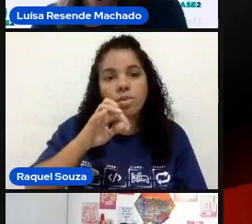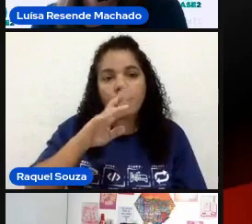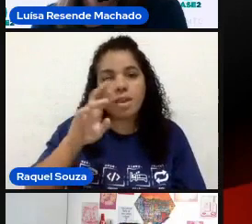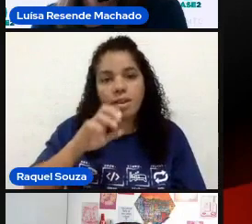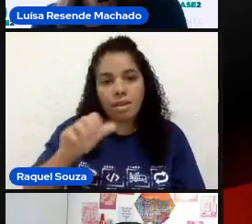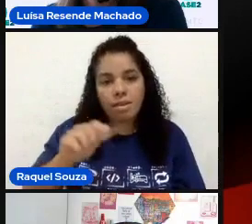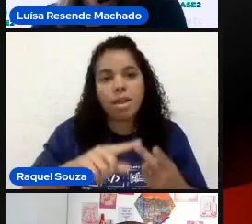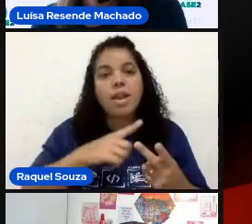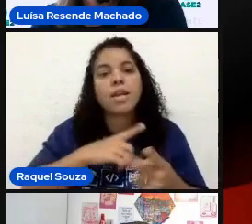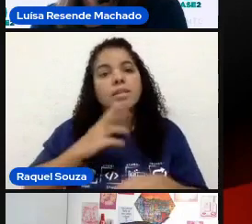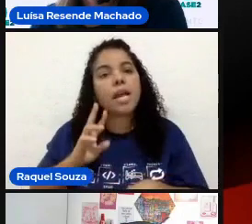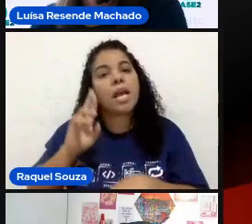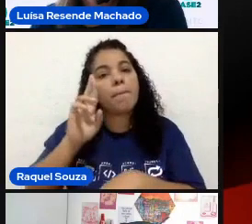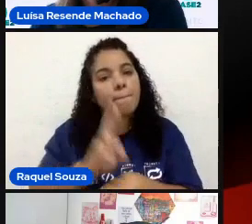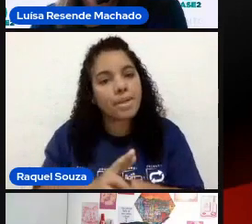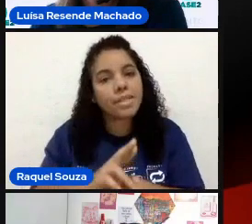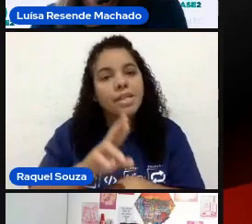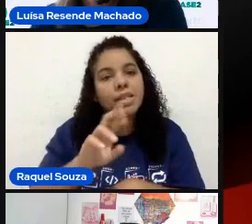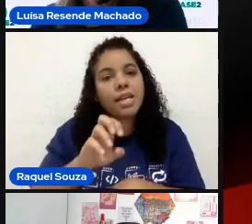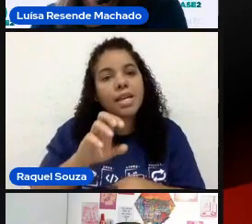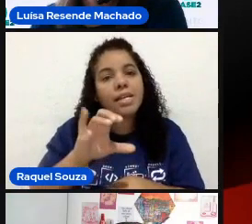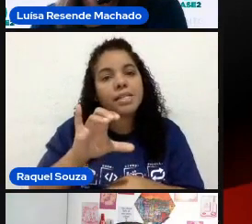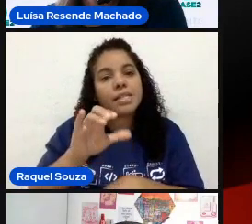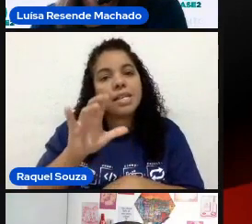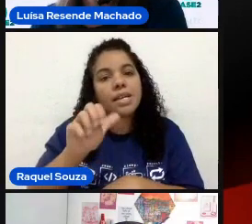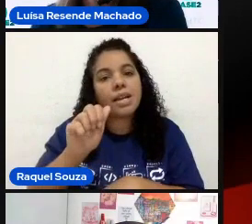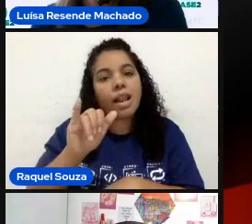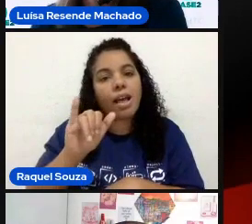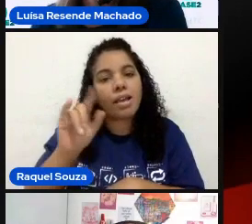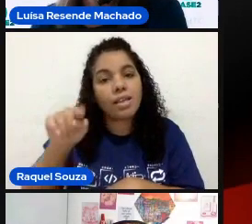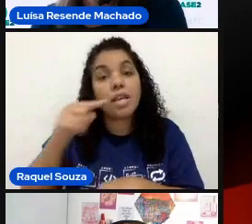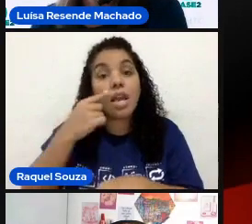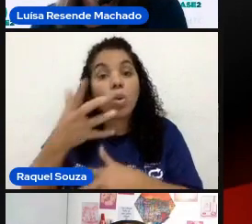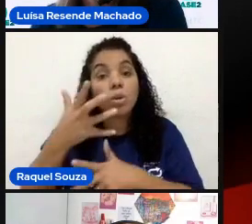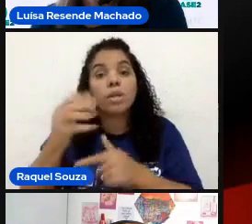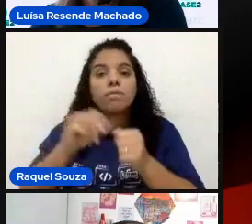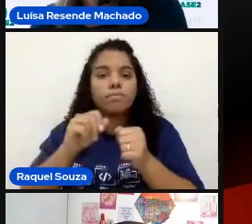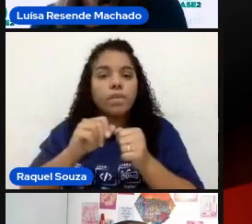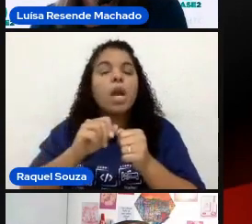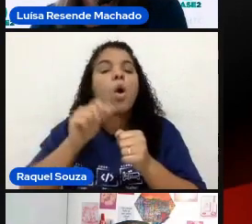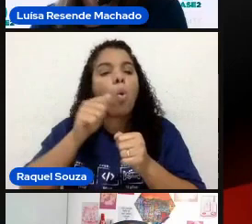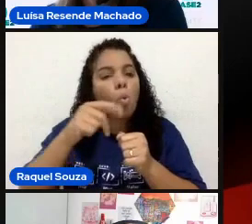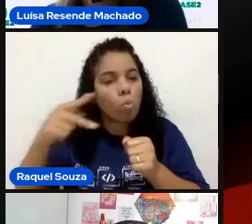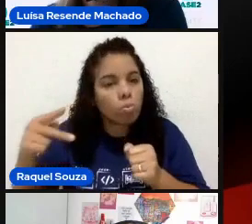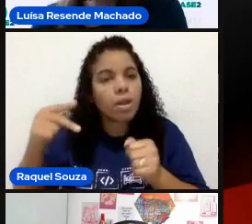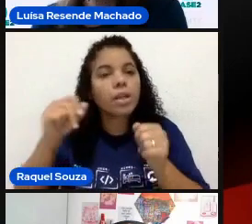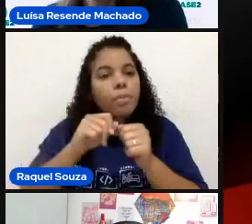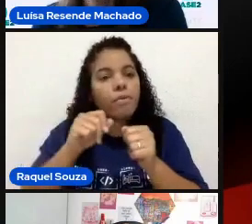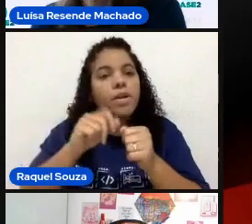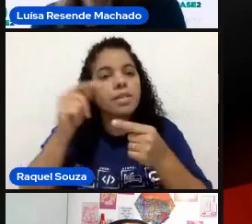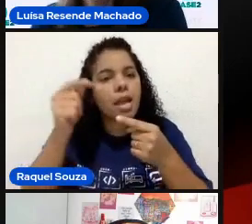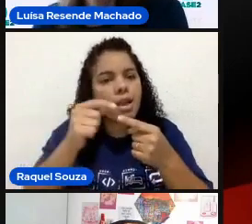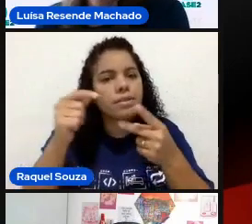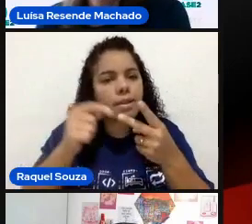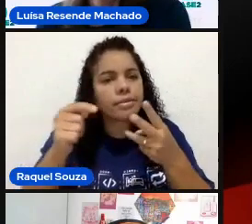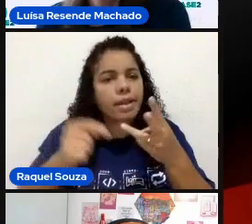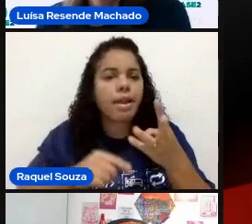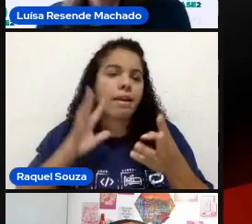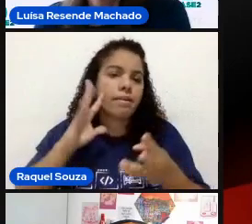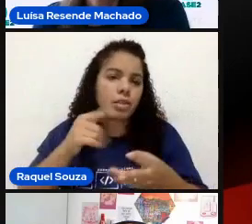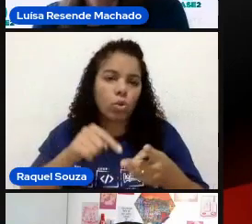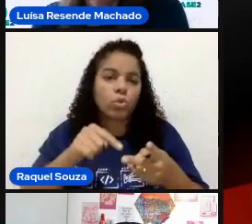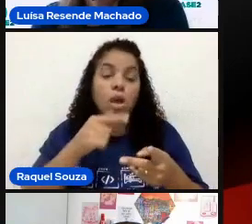enquanto representante da Reciclaí, gostaria de estar desenvolvendo um aplicativo para fazer essa solução. E